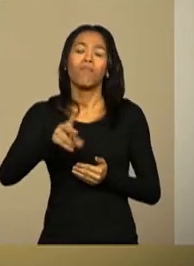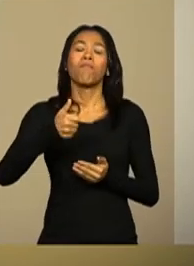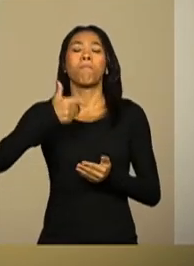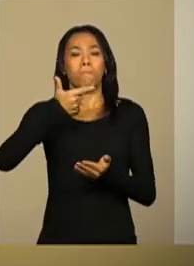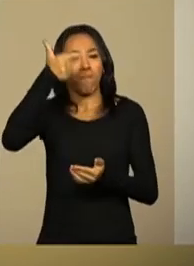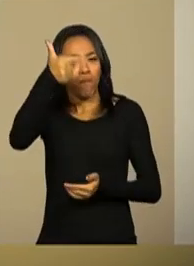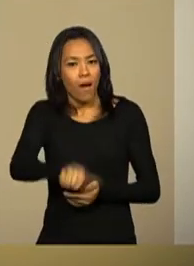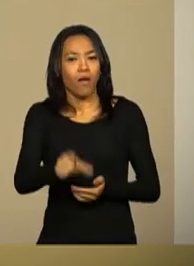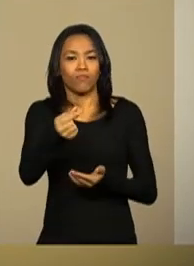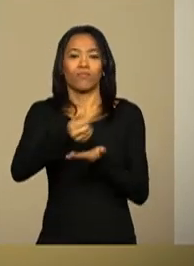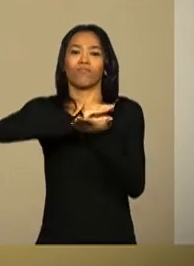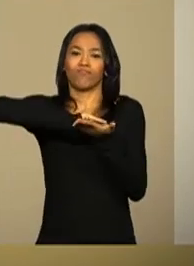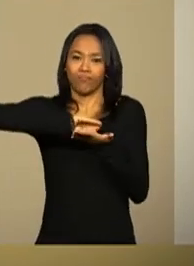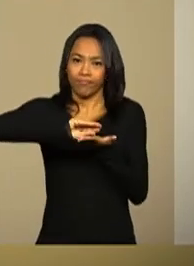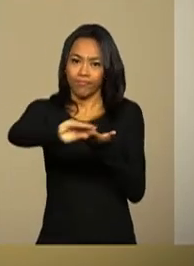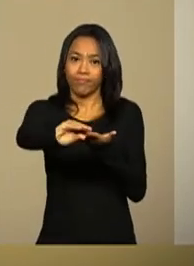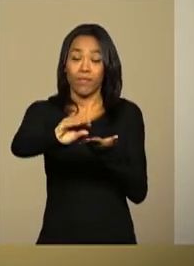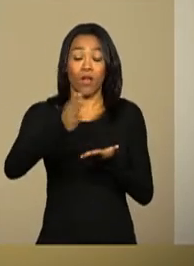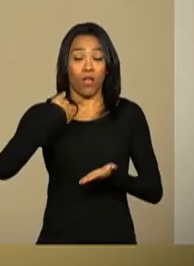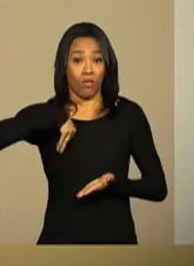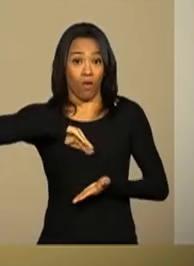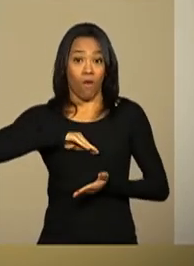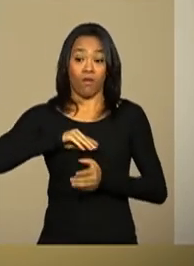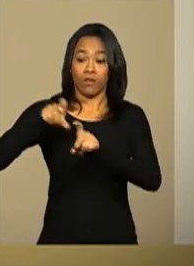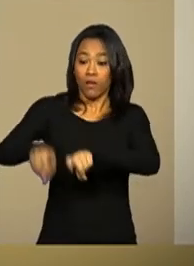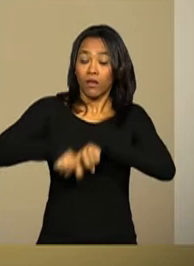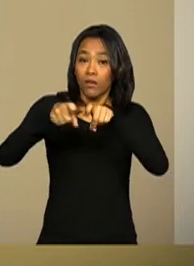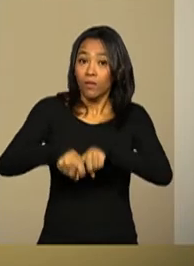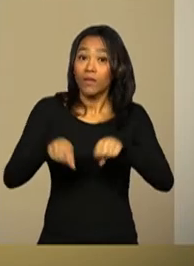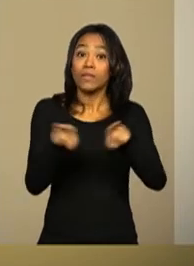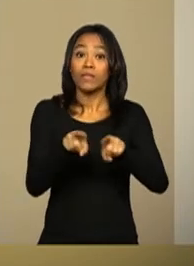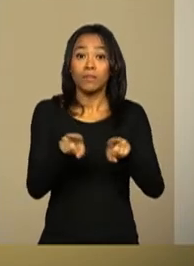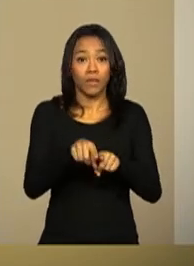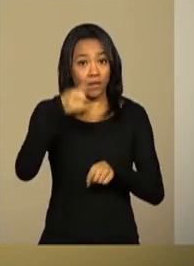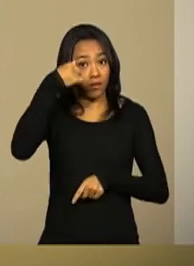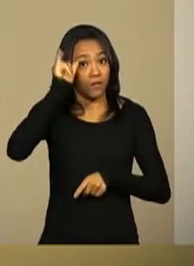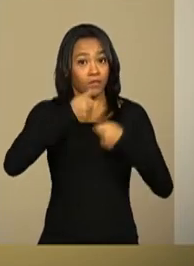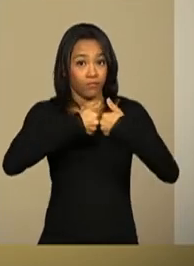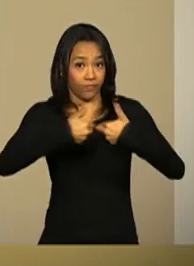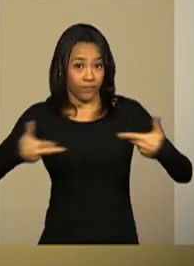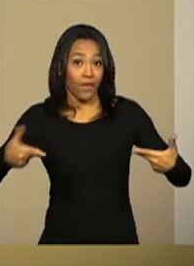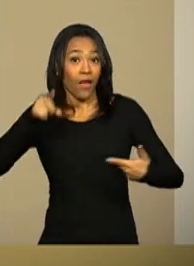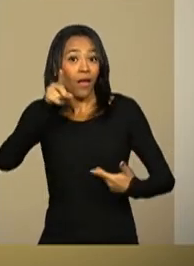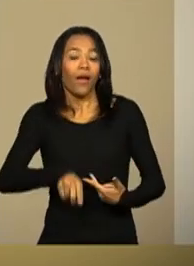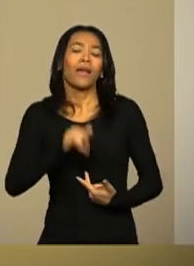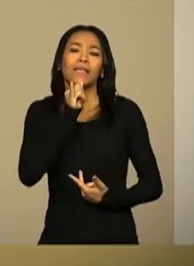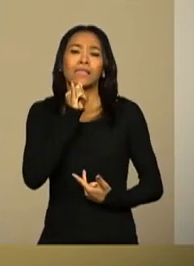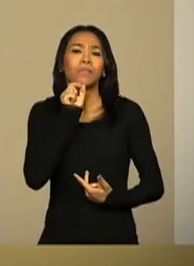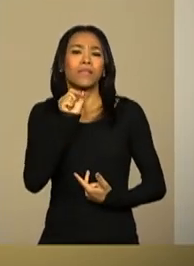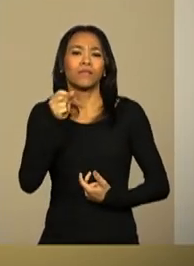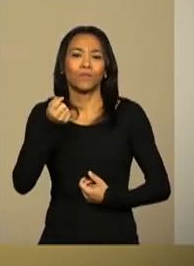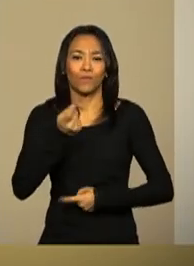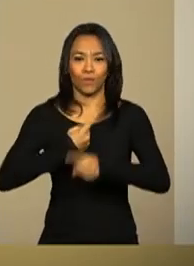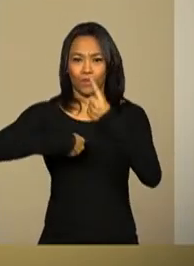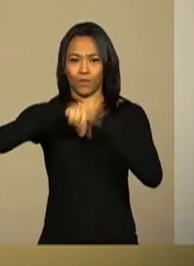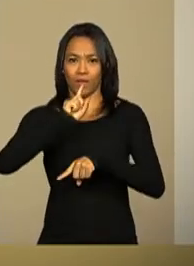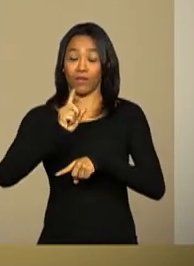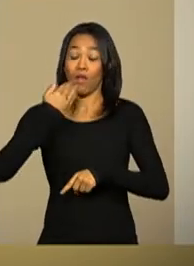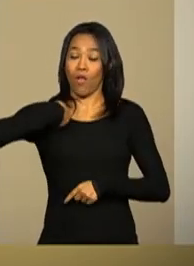oferecer mais recursos mas agricultura e nossa pecuária Luciano são exemplos de sucesso